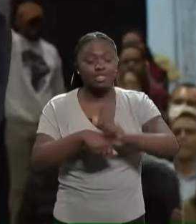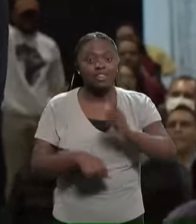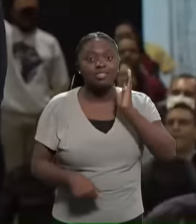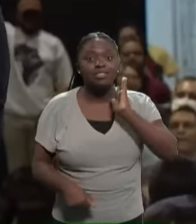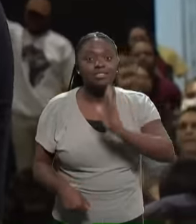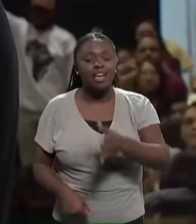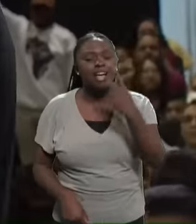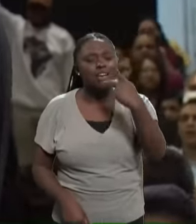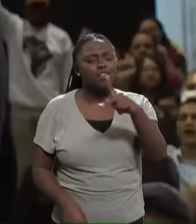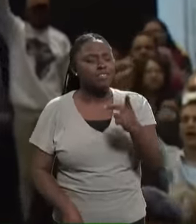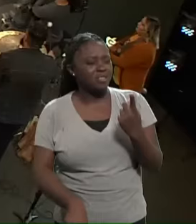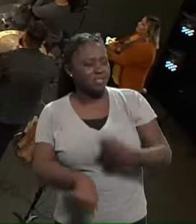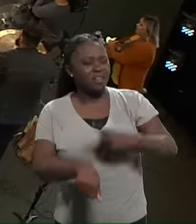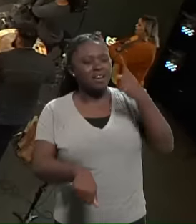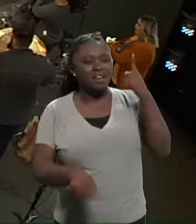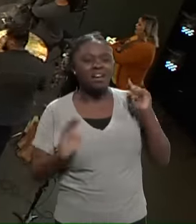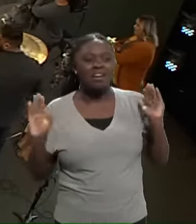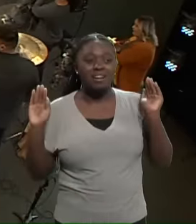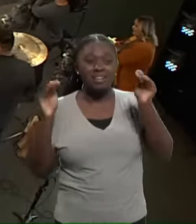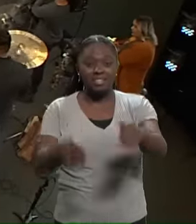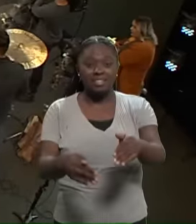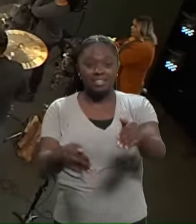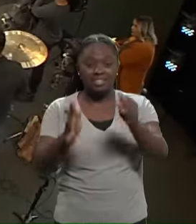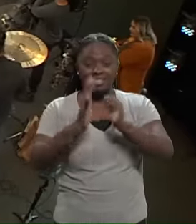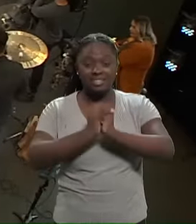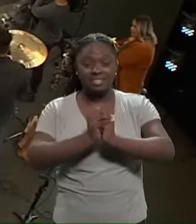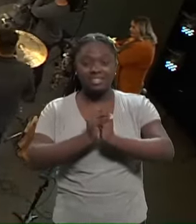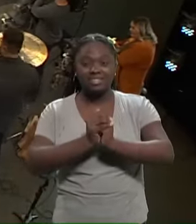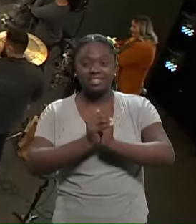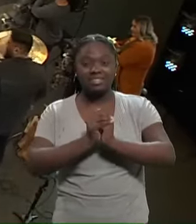chegou a tua hora.